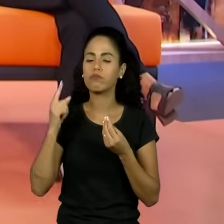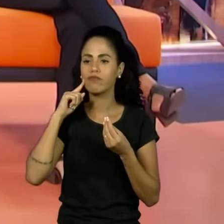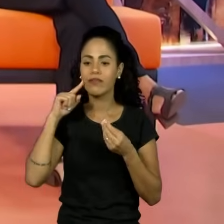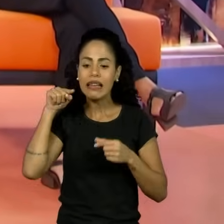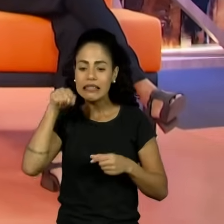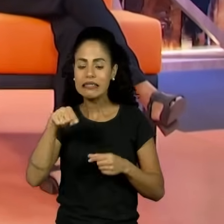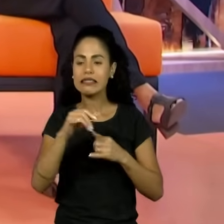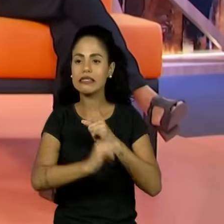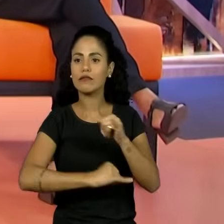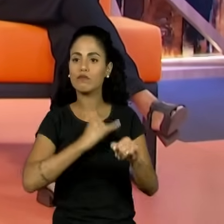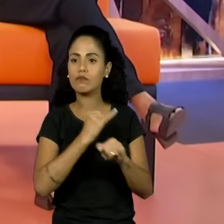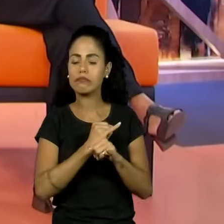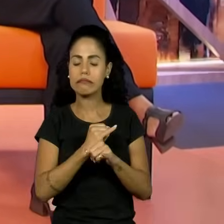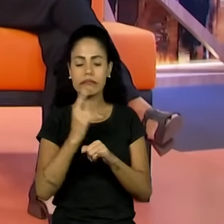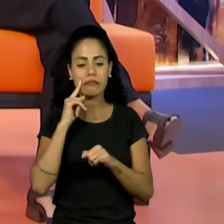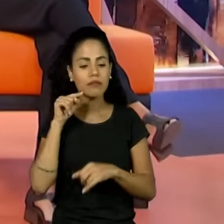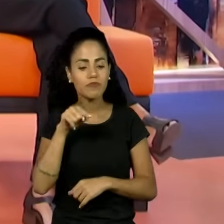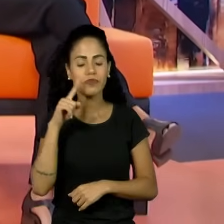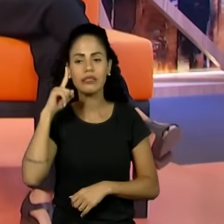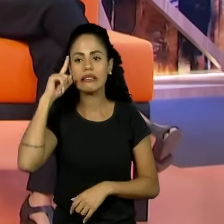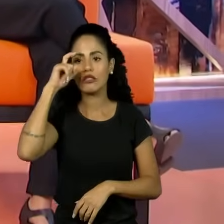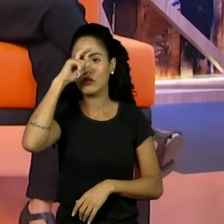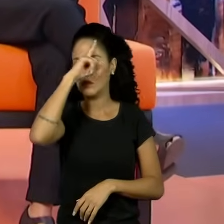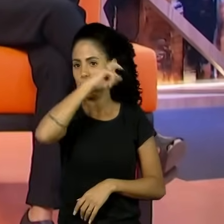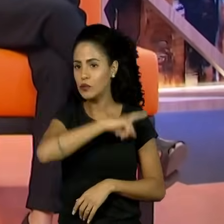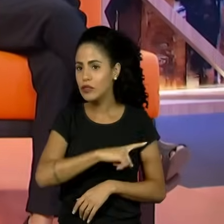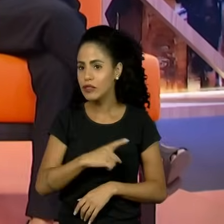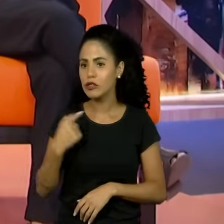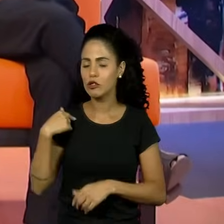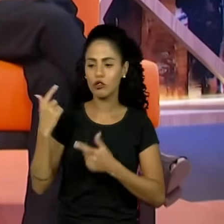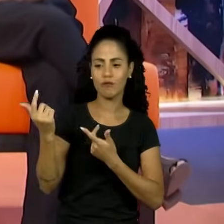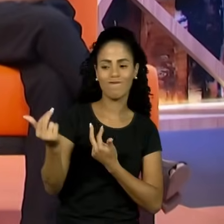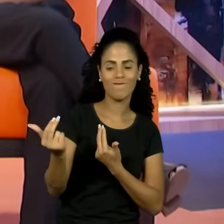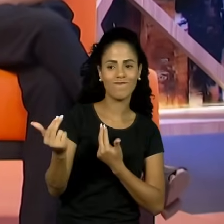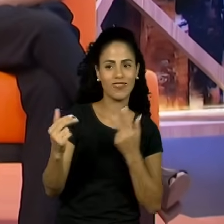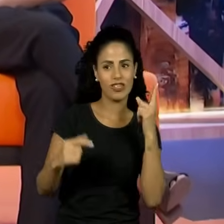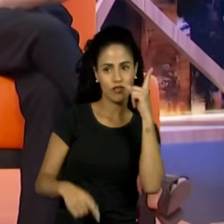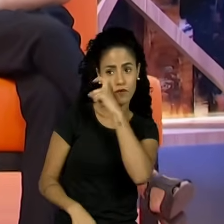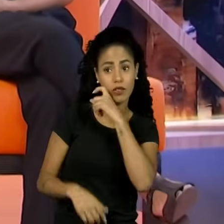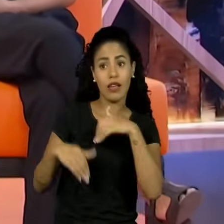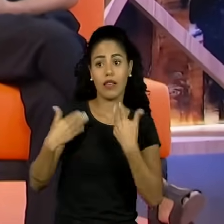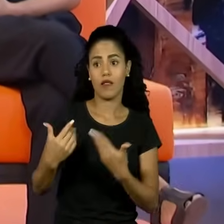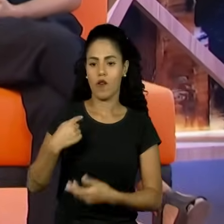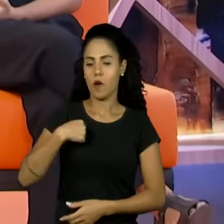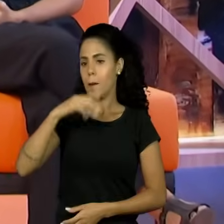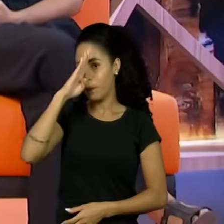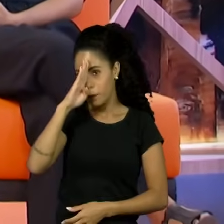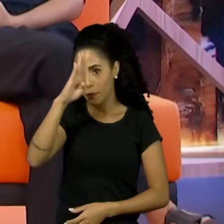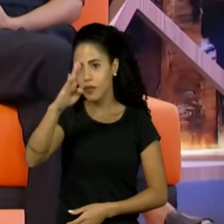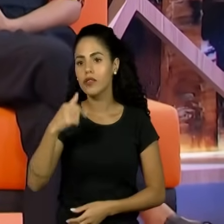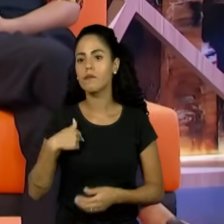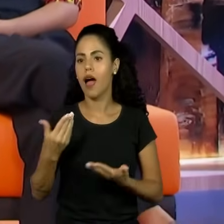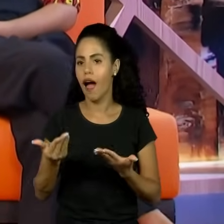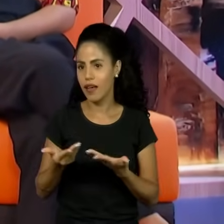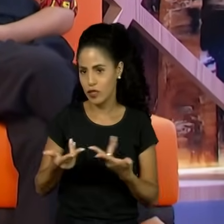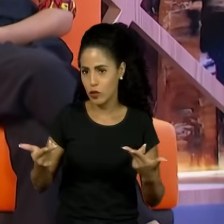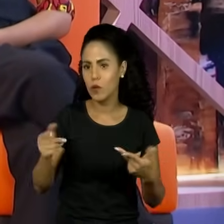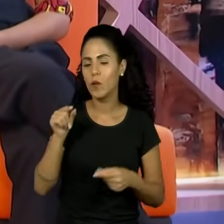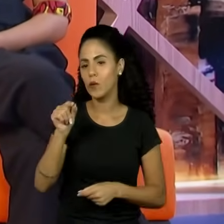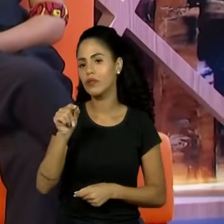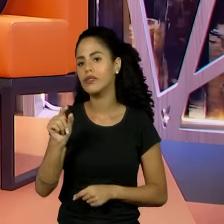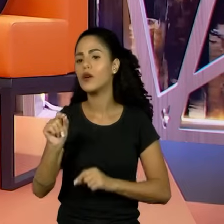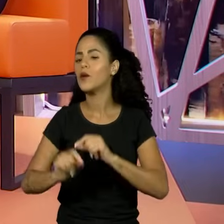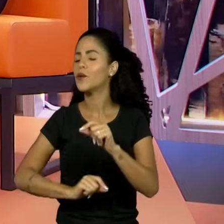universo digital já há muito tempo. Então, acho que a minha grande inspiração, principalmente para a trilogia Sankofa